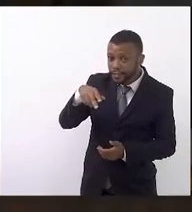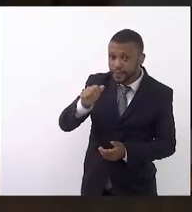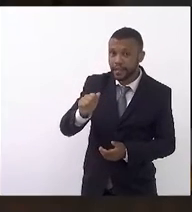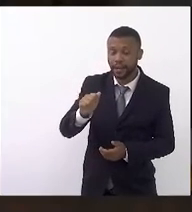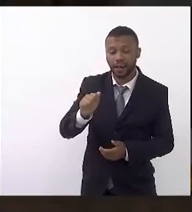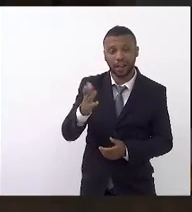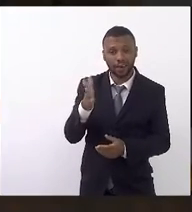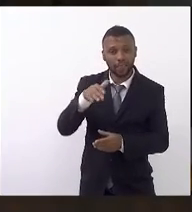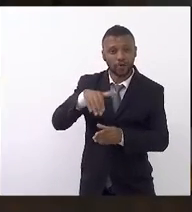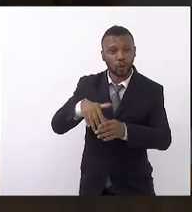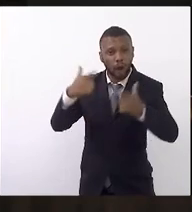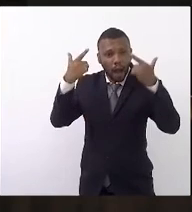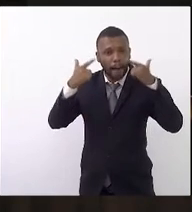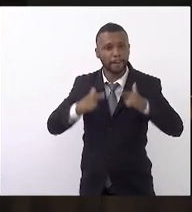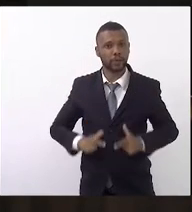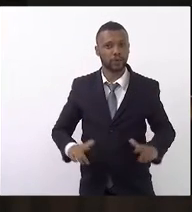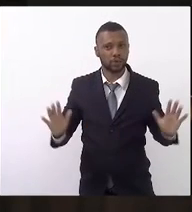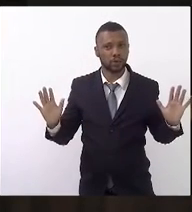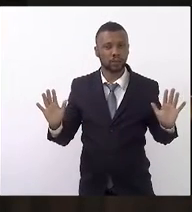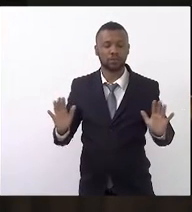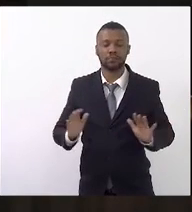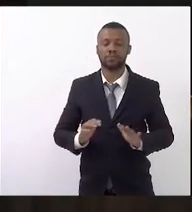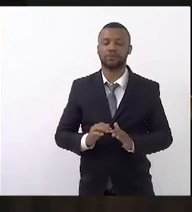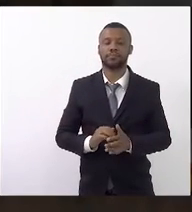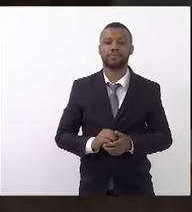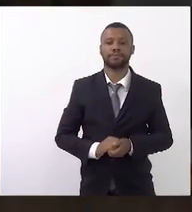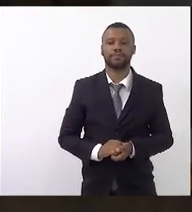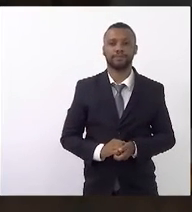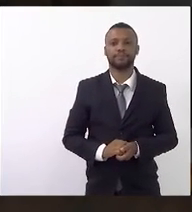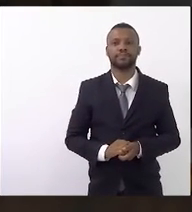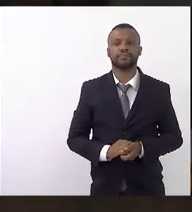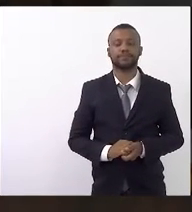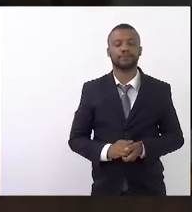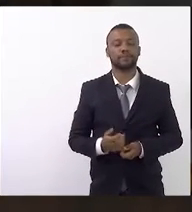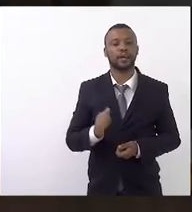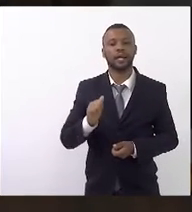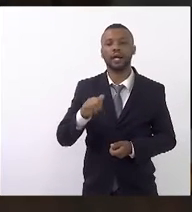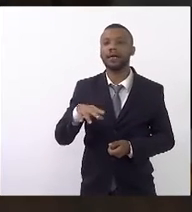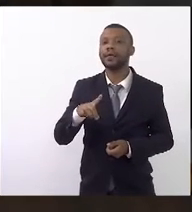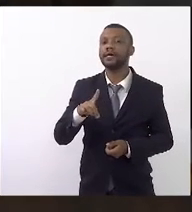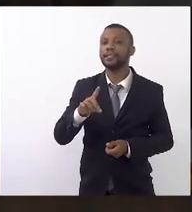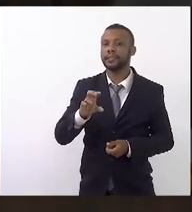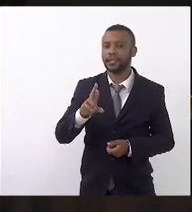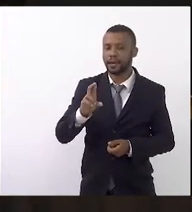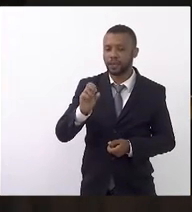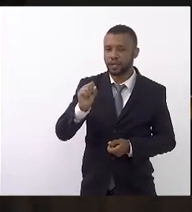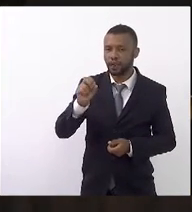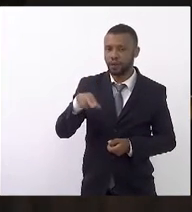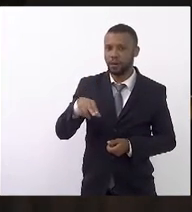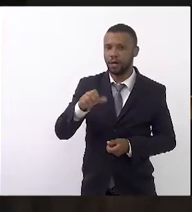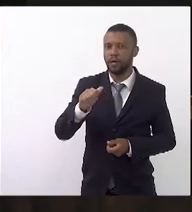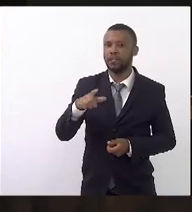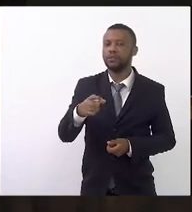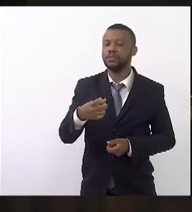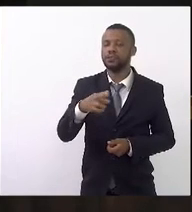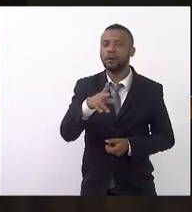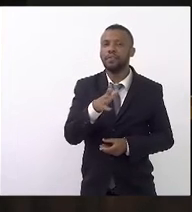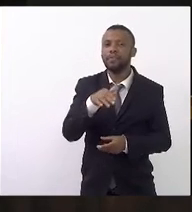abstenção. Deputada Alana Paz votou abstenção. Deputado Anderson Alexandre. Votou